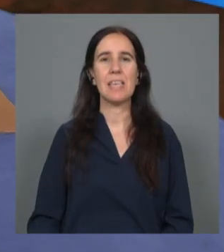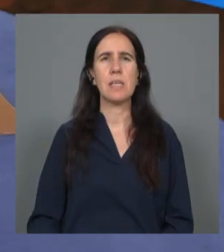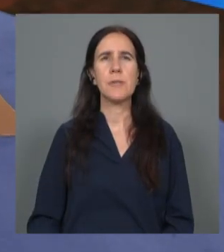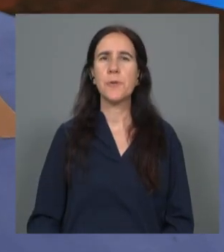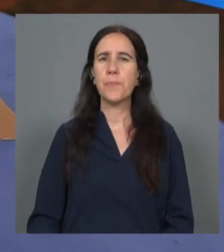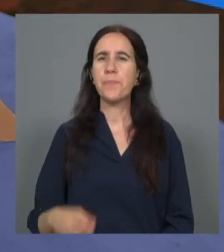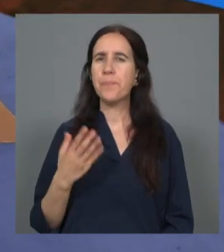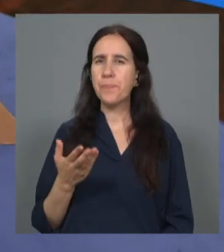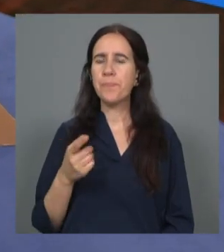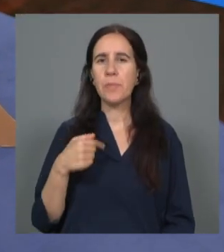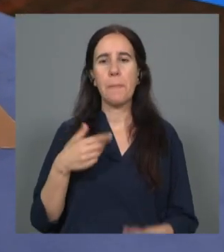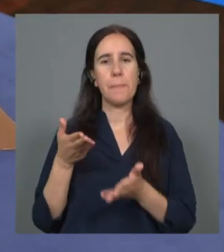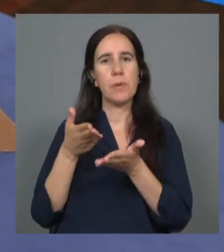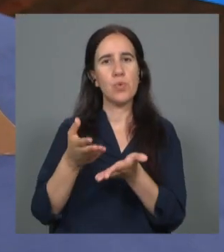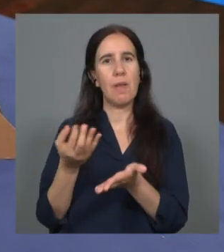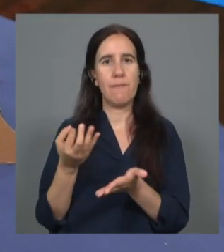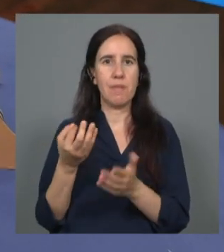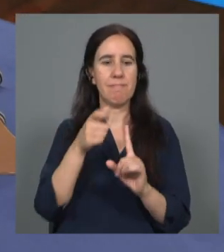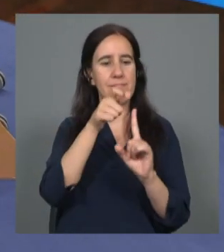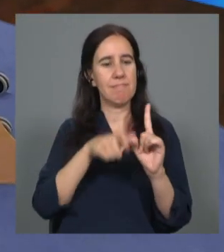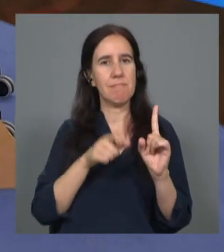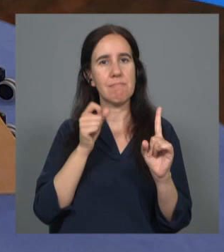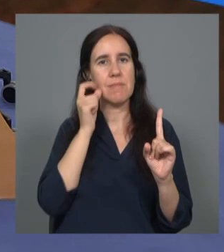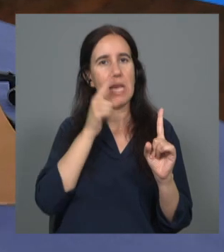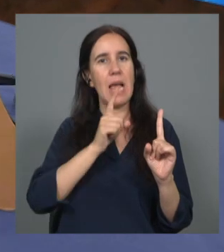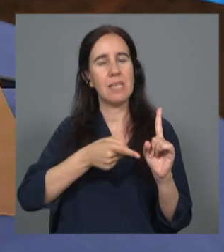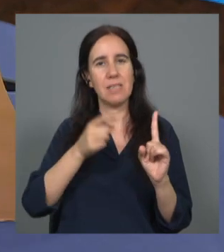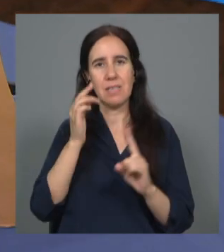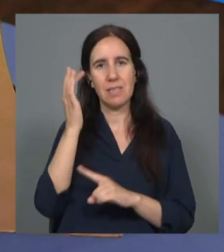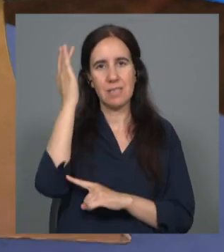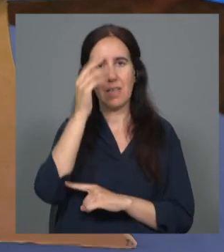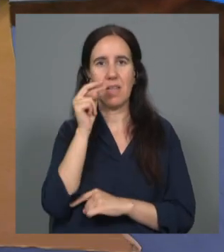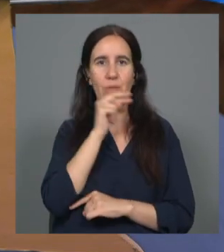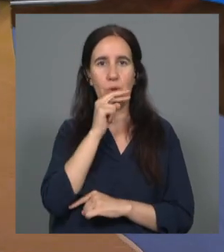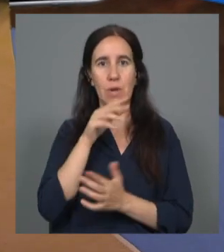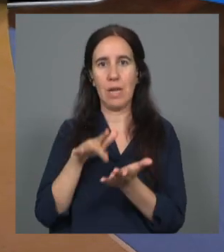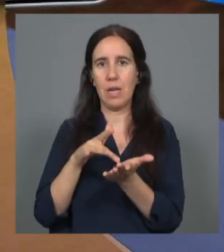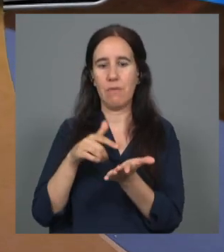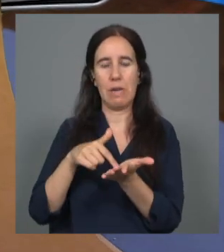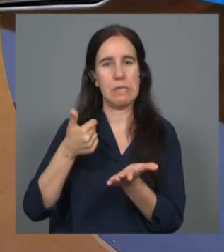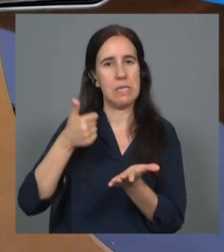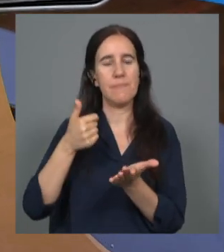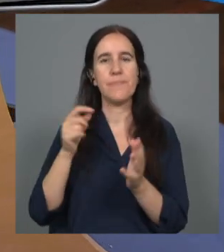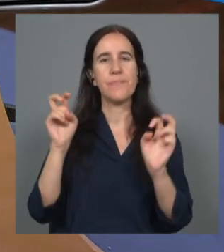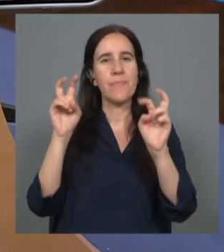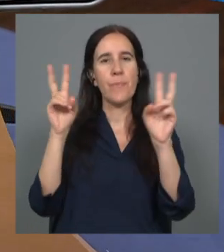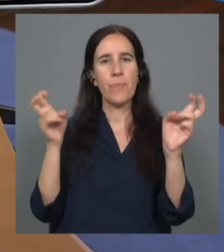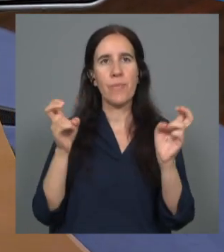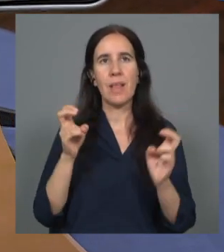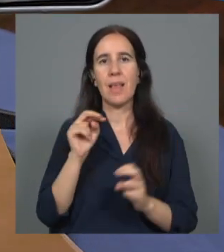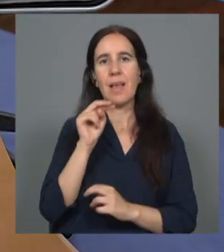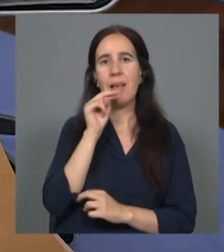Para ajudar, ao fim e ao cabo, a descobrir Santo António, é incontornável este livro que temos aqui, António